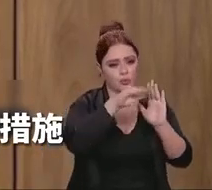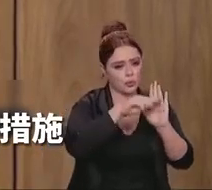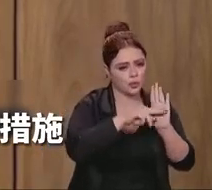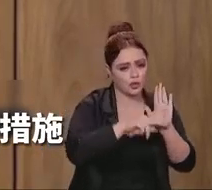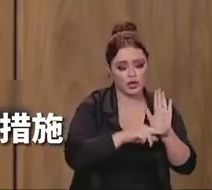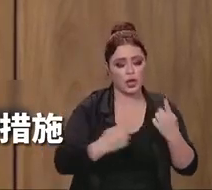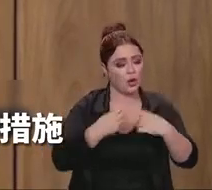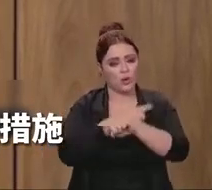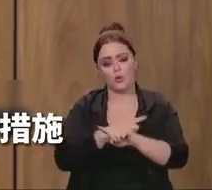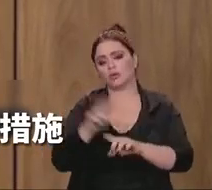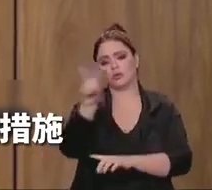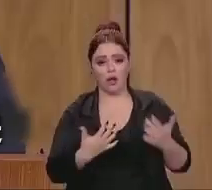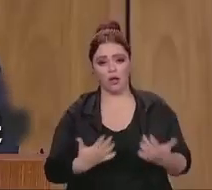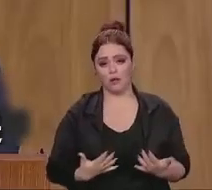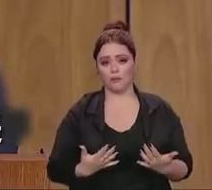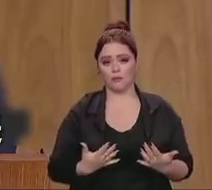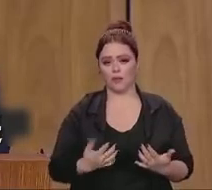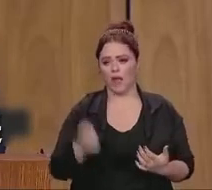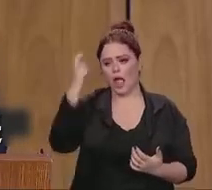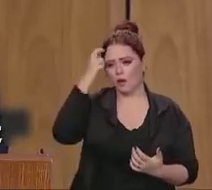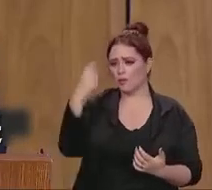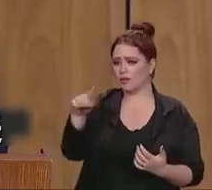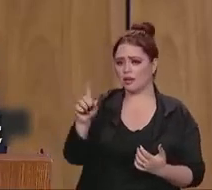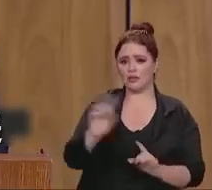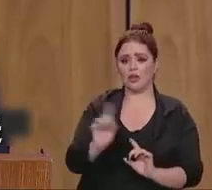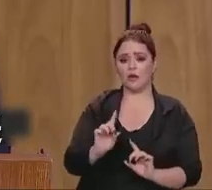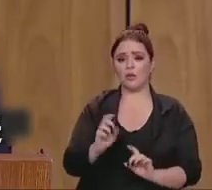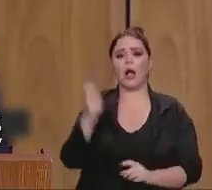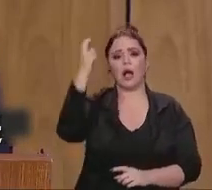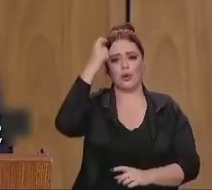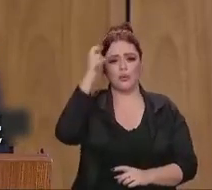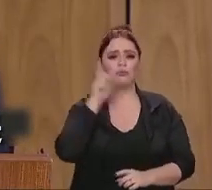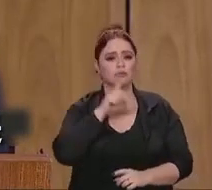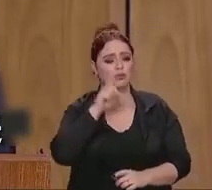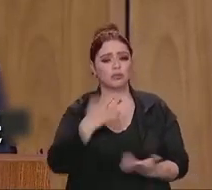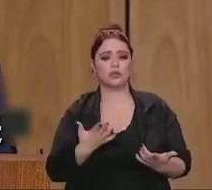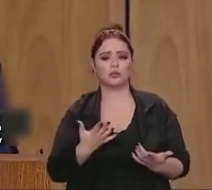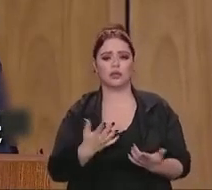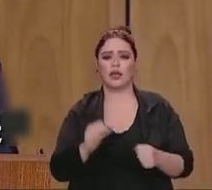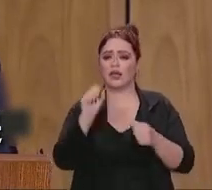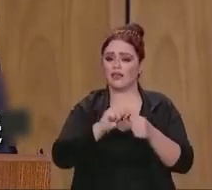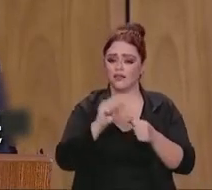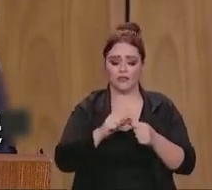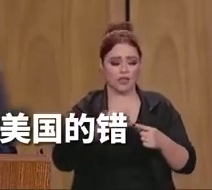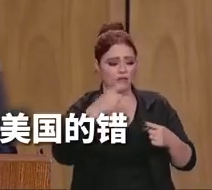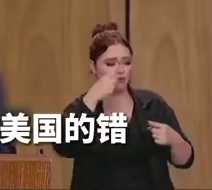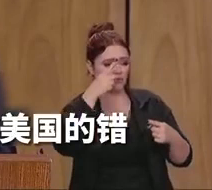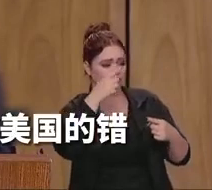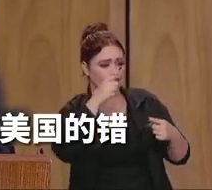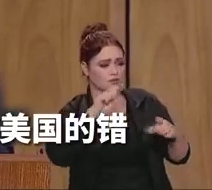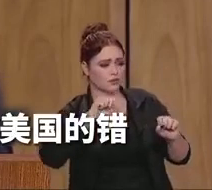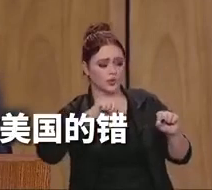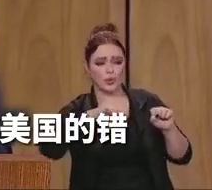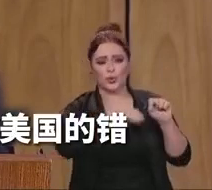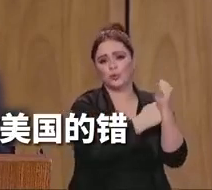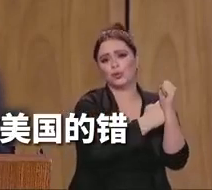América ese tipo de sanciones. Culpa dele não, é culpa dos Estados Unidos, que fez um bloqueio